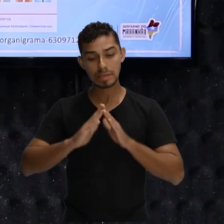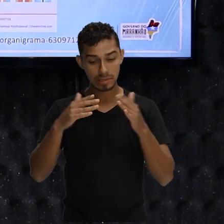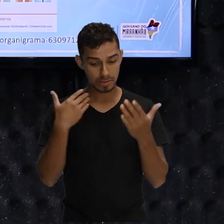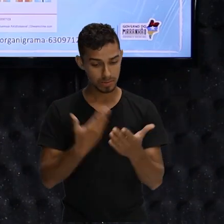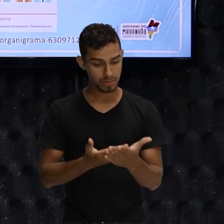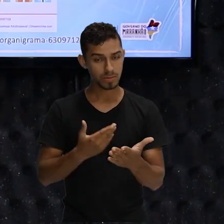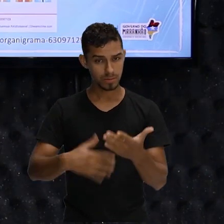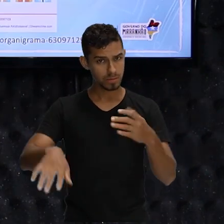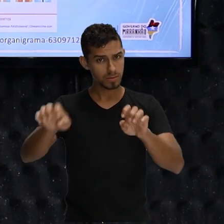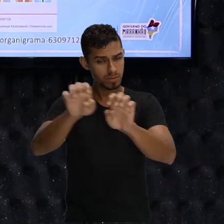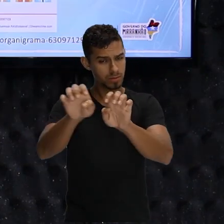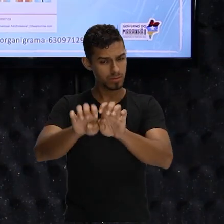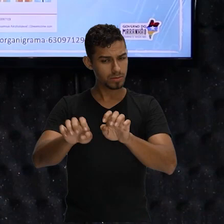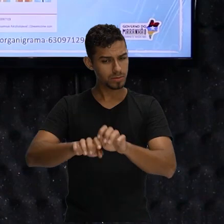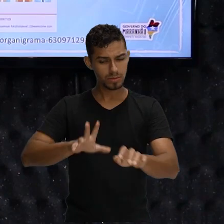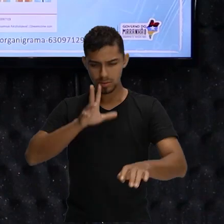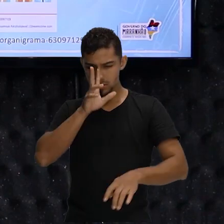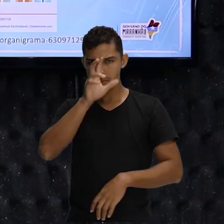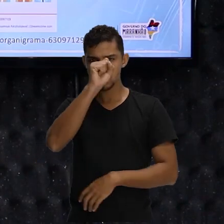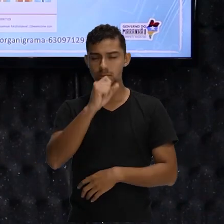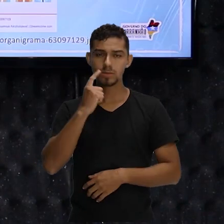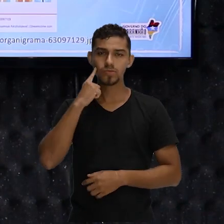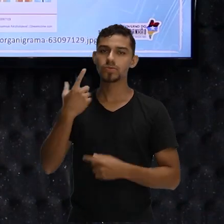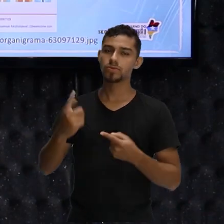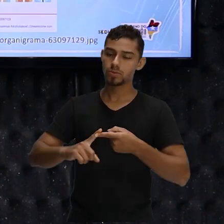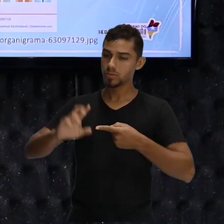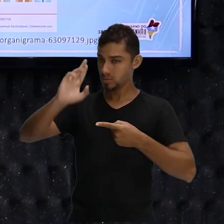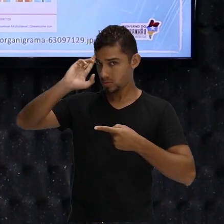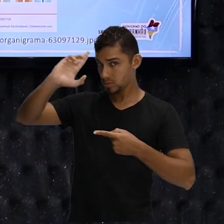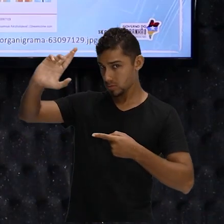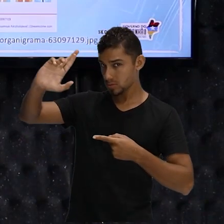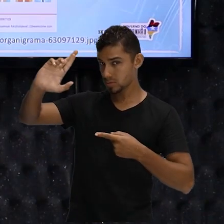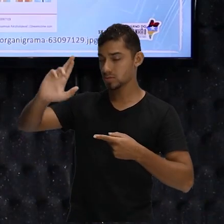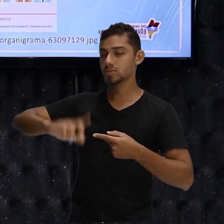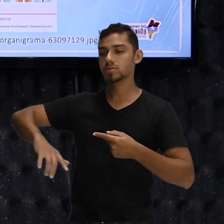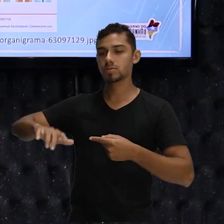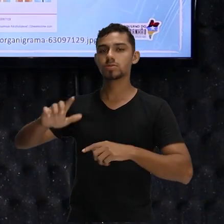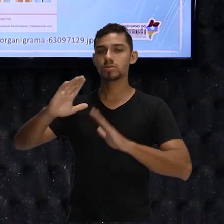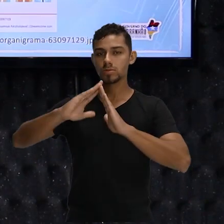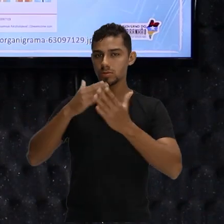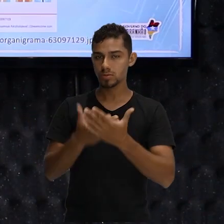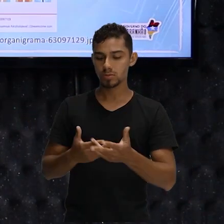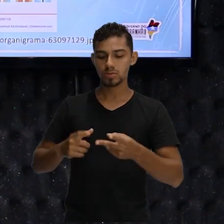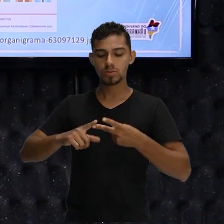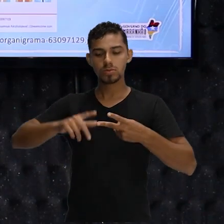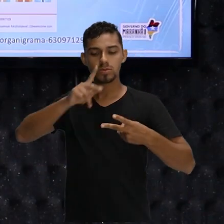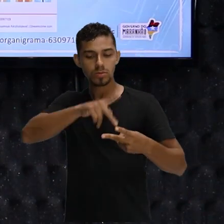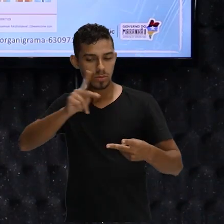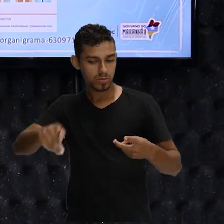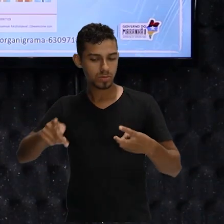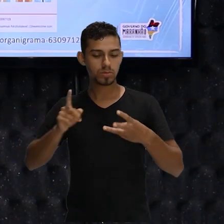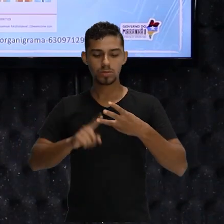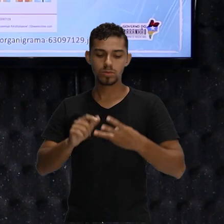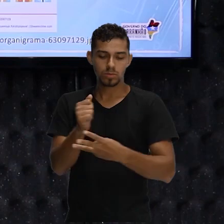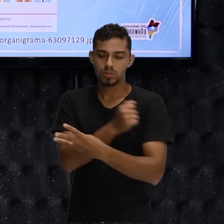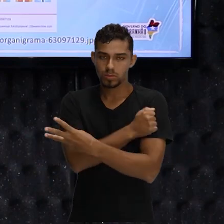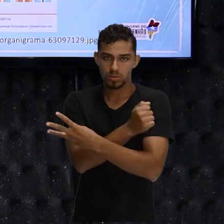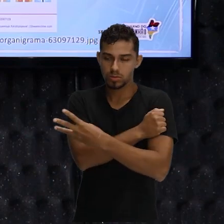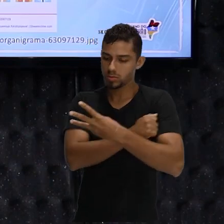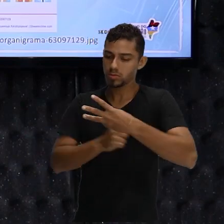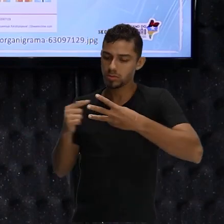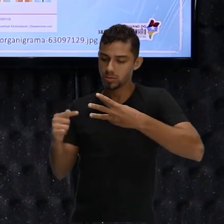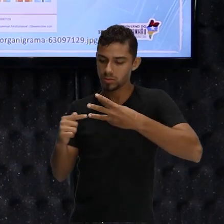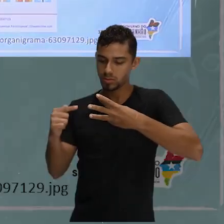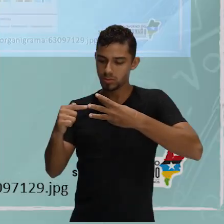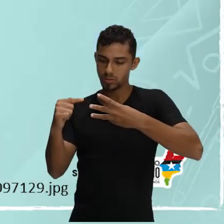é uma estrutura de poder também. Você tem ali a direção da escola, tem os professores, tem os alunos. Nessas